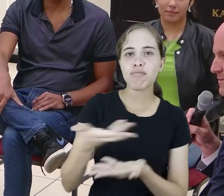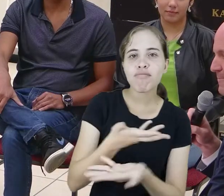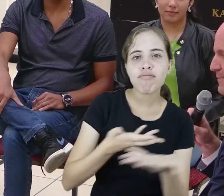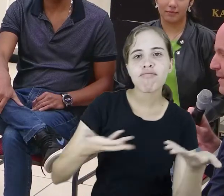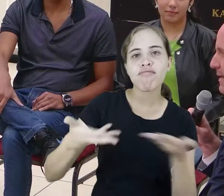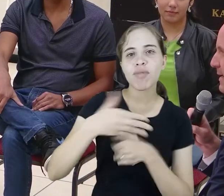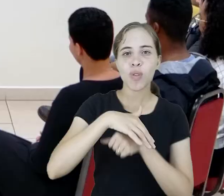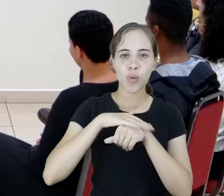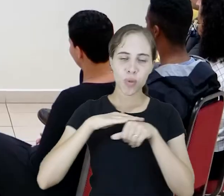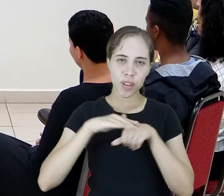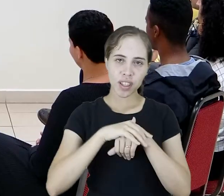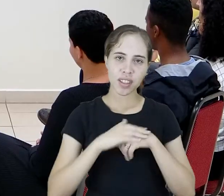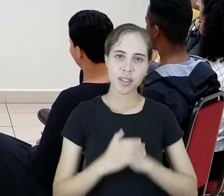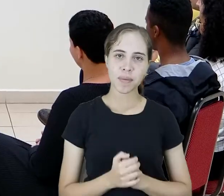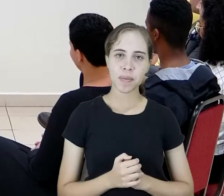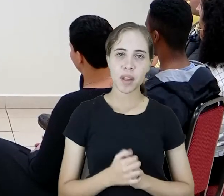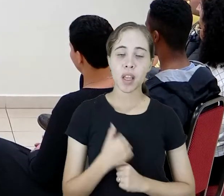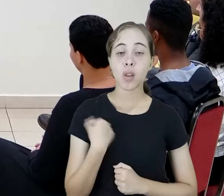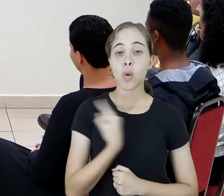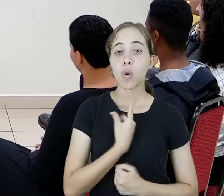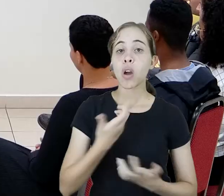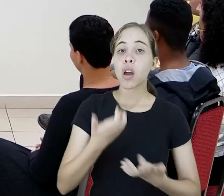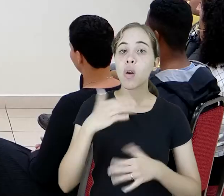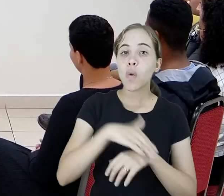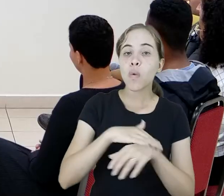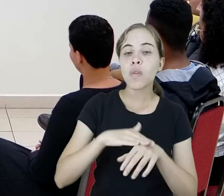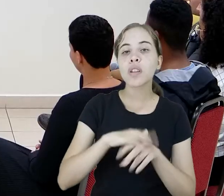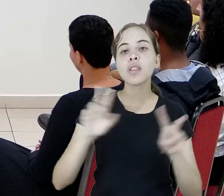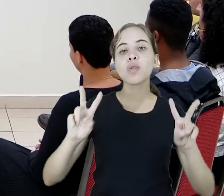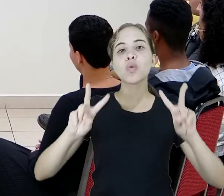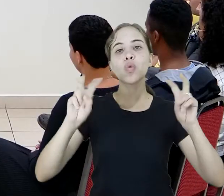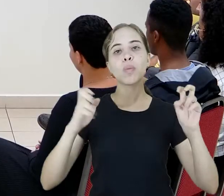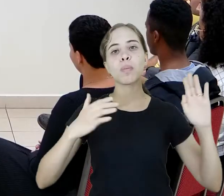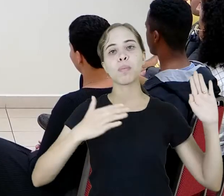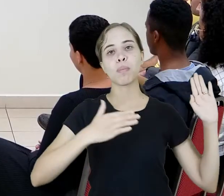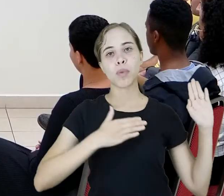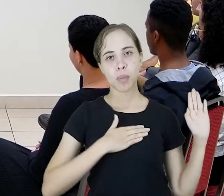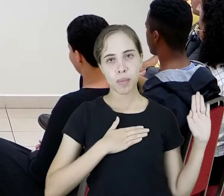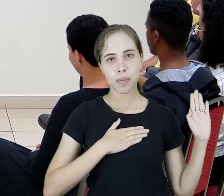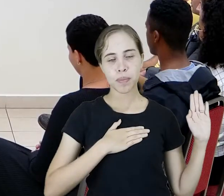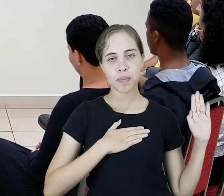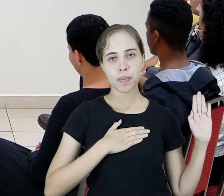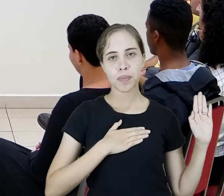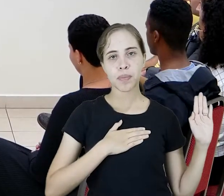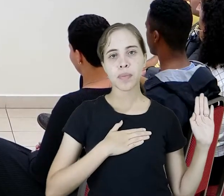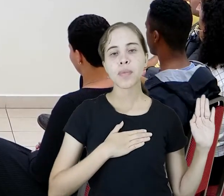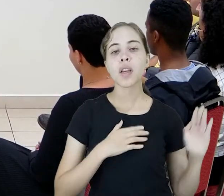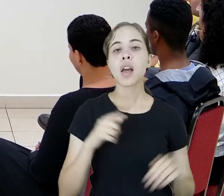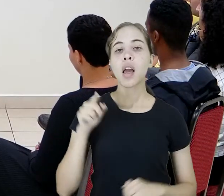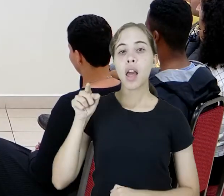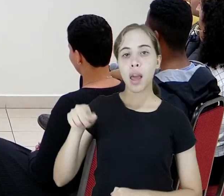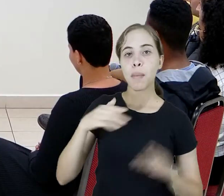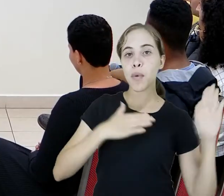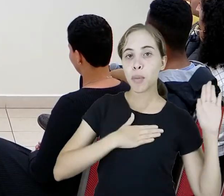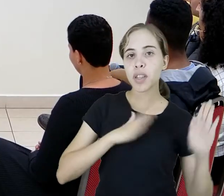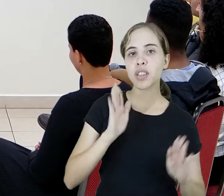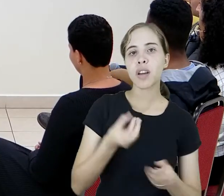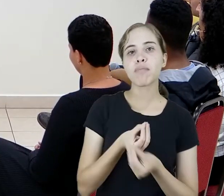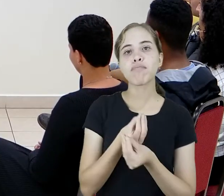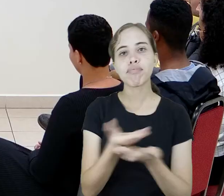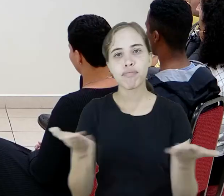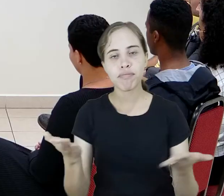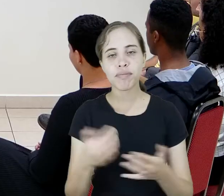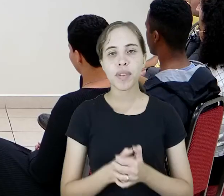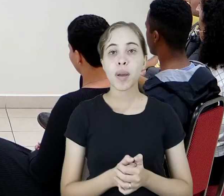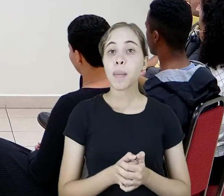ter. Queremos conversar sobre as promessas que ele deixou.